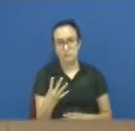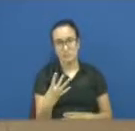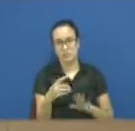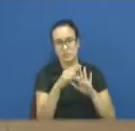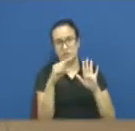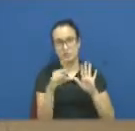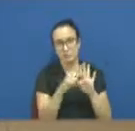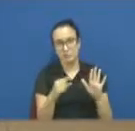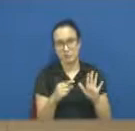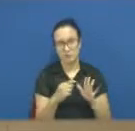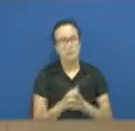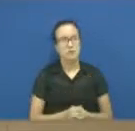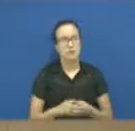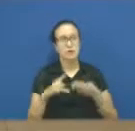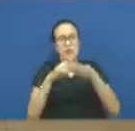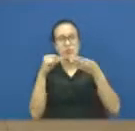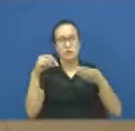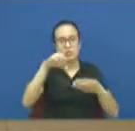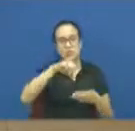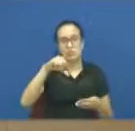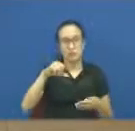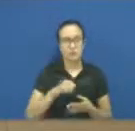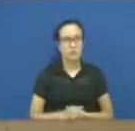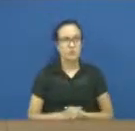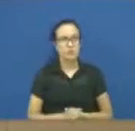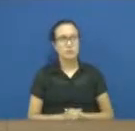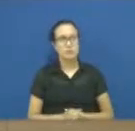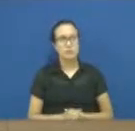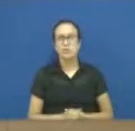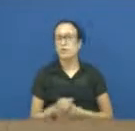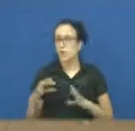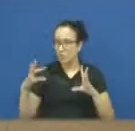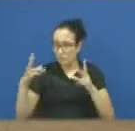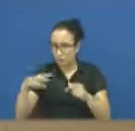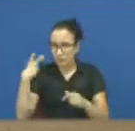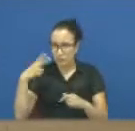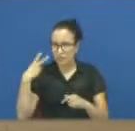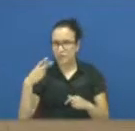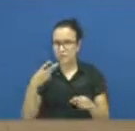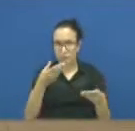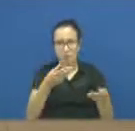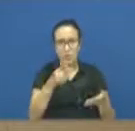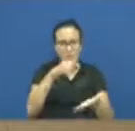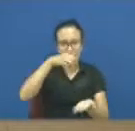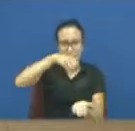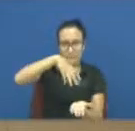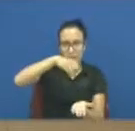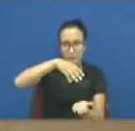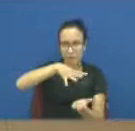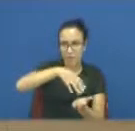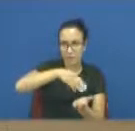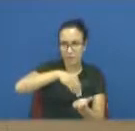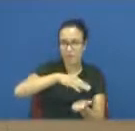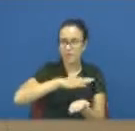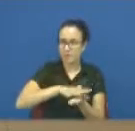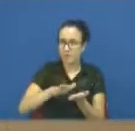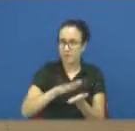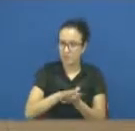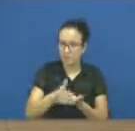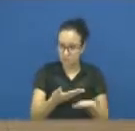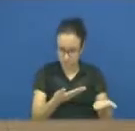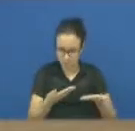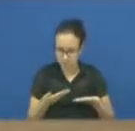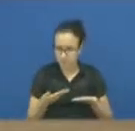artigo 9º. Eu consulto o plenário para saber se todos os vereadores receberam cópia da correção de inexatidão de texto.